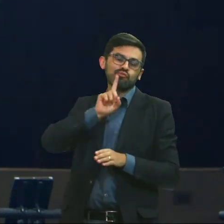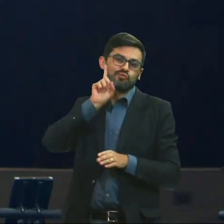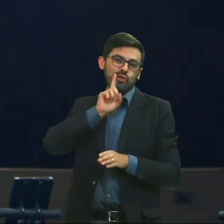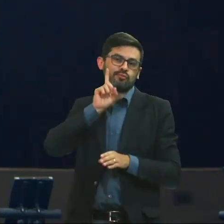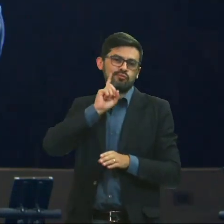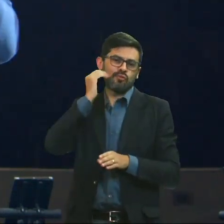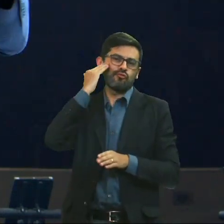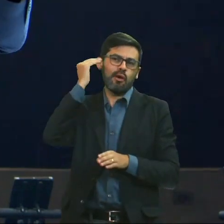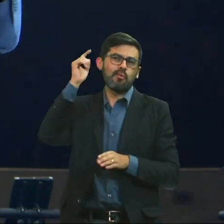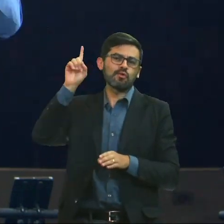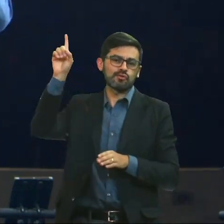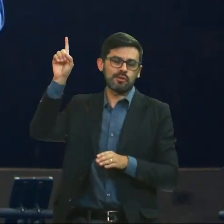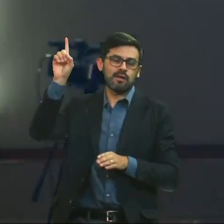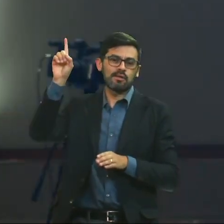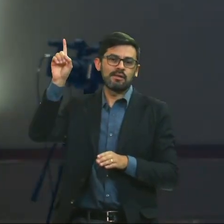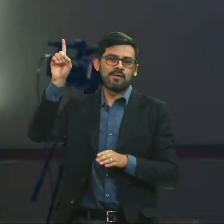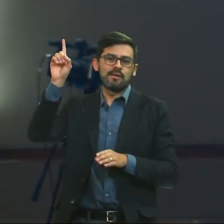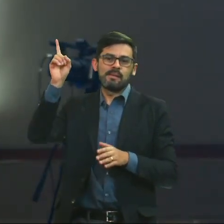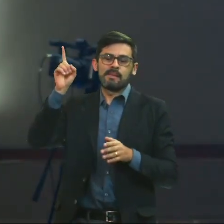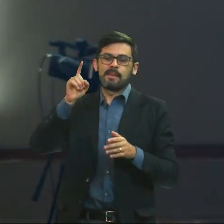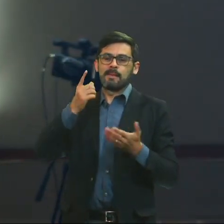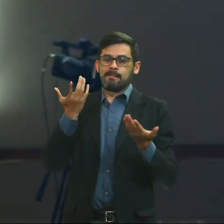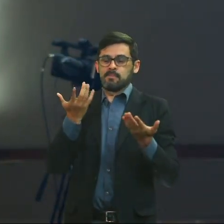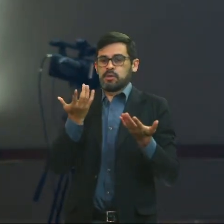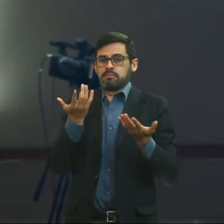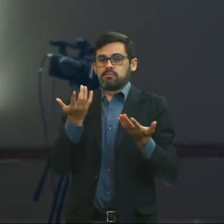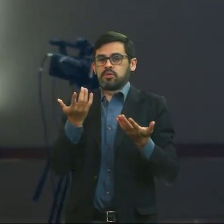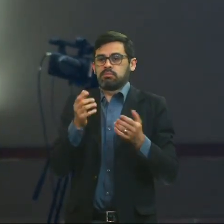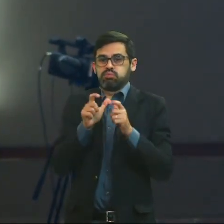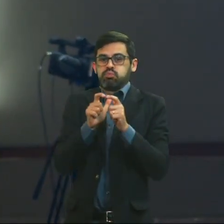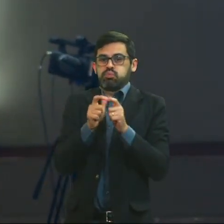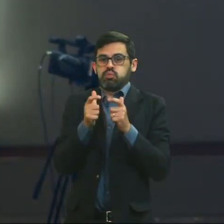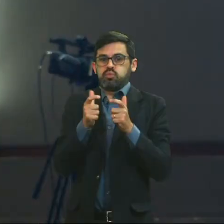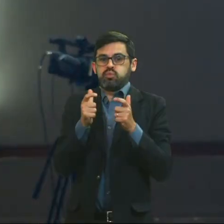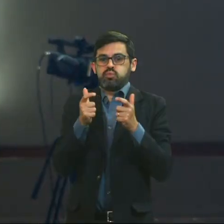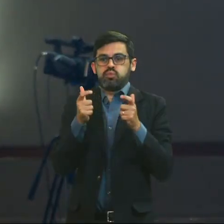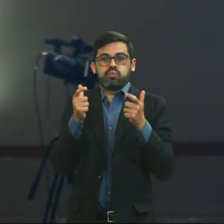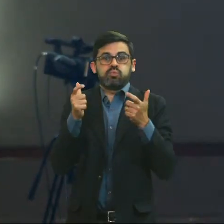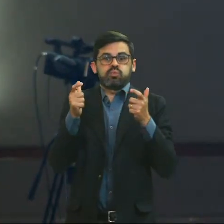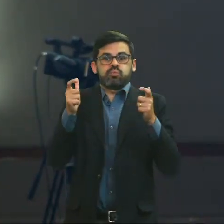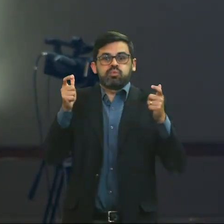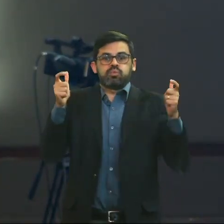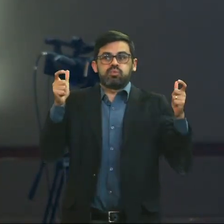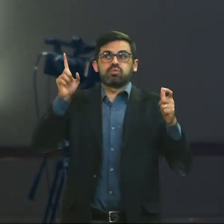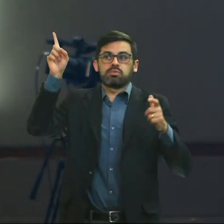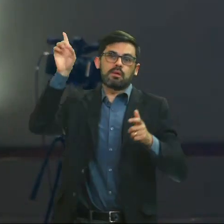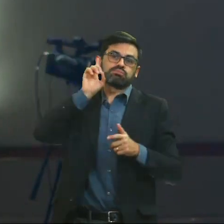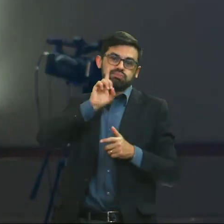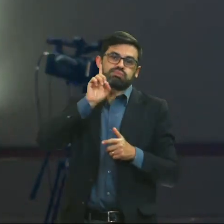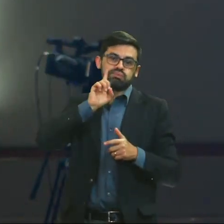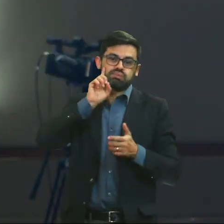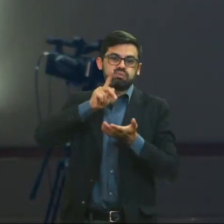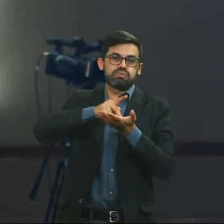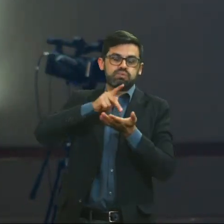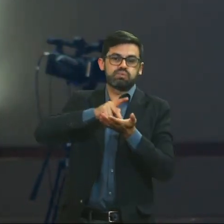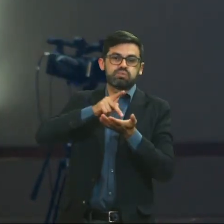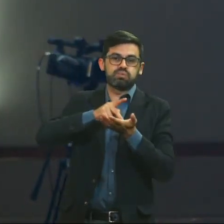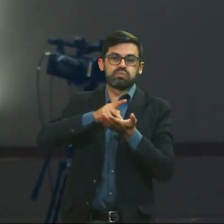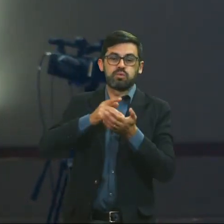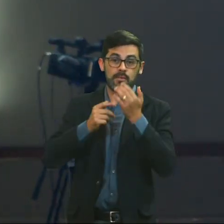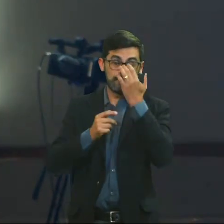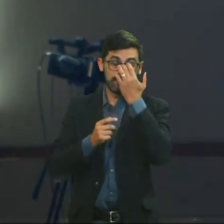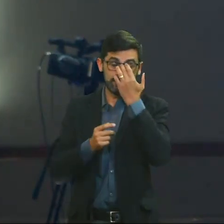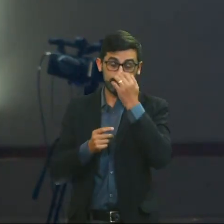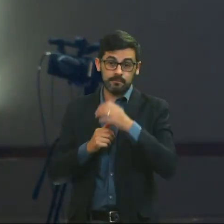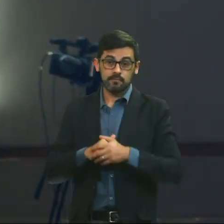Tá? Ele é um dos fast food nos Estados Unidos que está crescendo assim de forma mais... os que mais cresceu